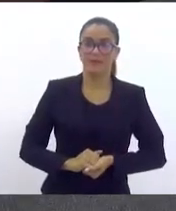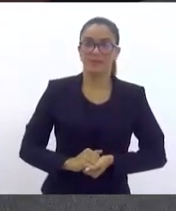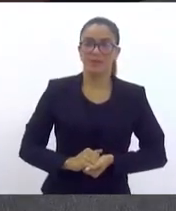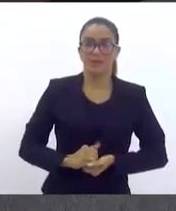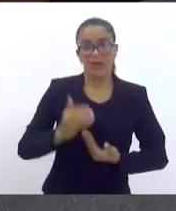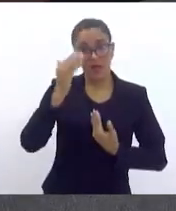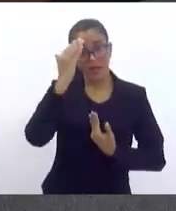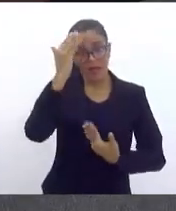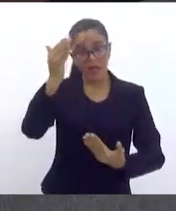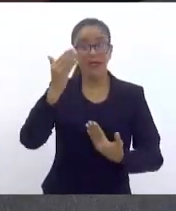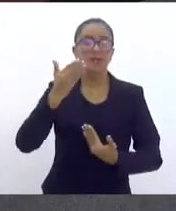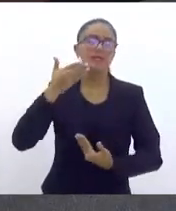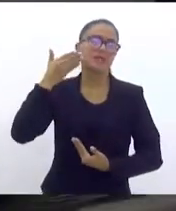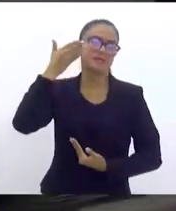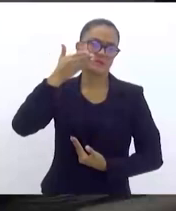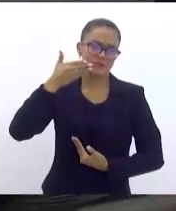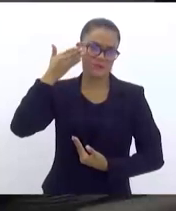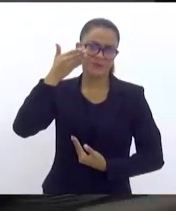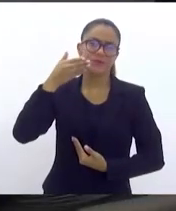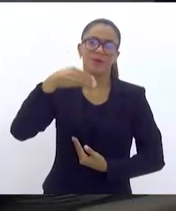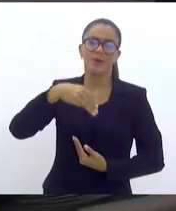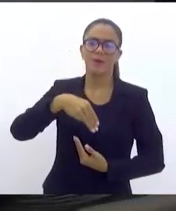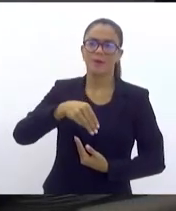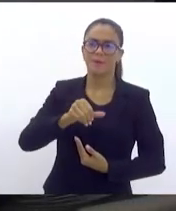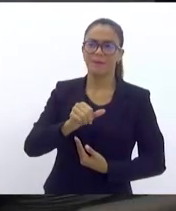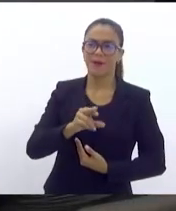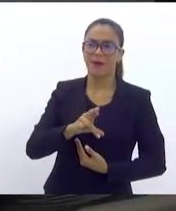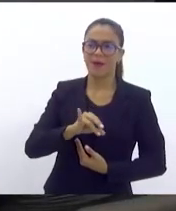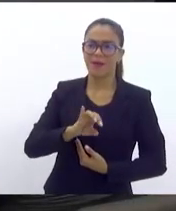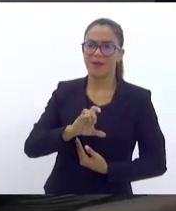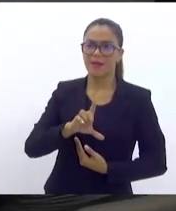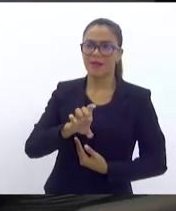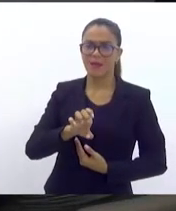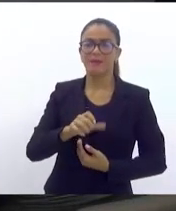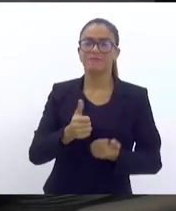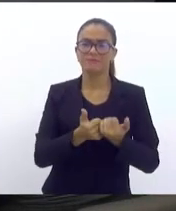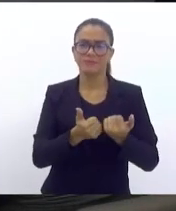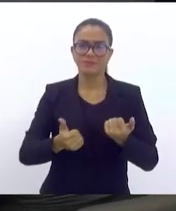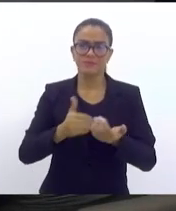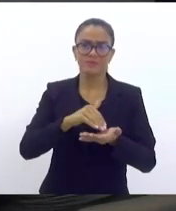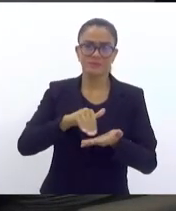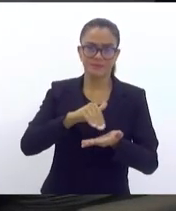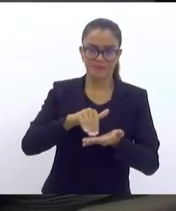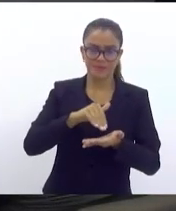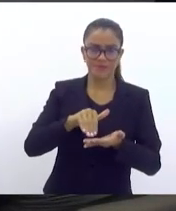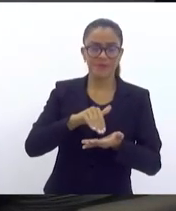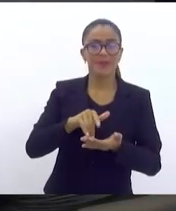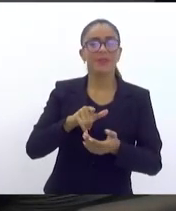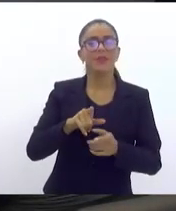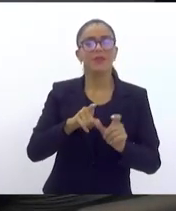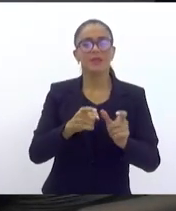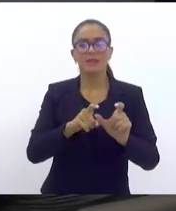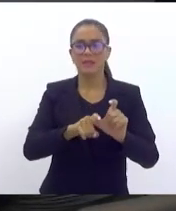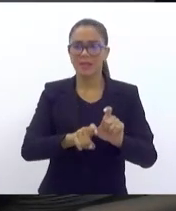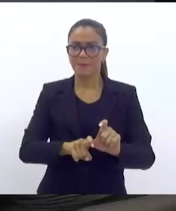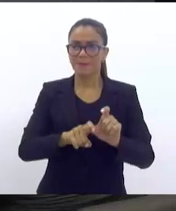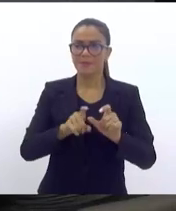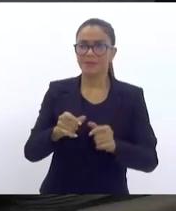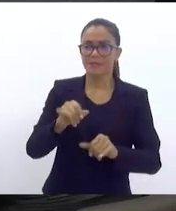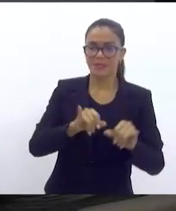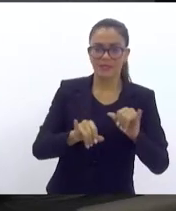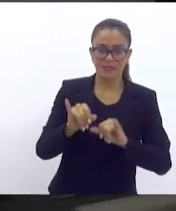agradeço as palavras Marileia de Paula Nossa subsecretária de prevenção e dependência química da Secretaria